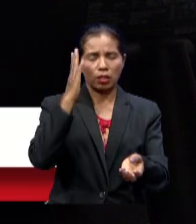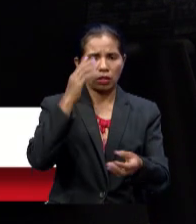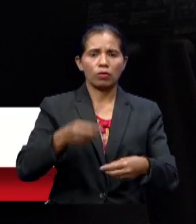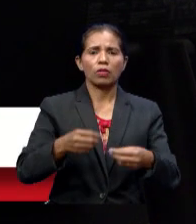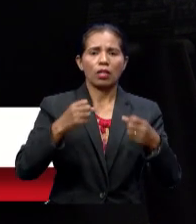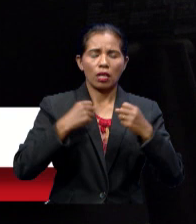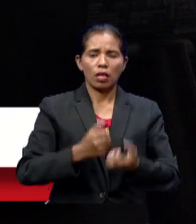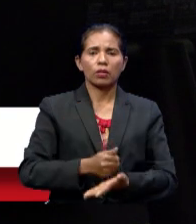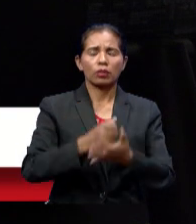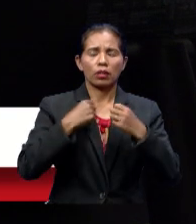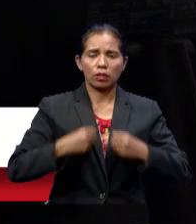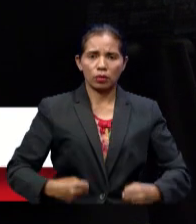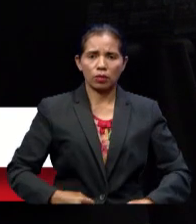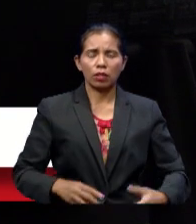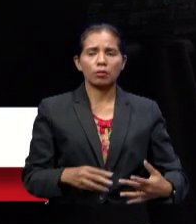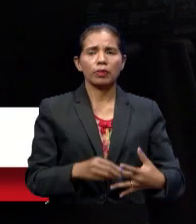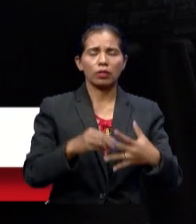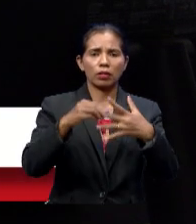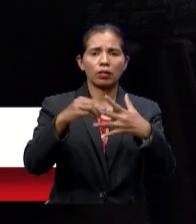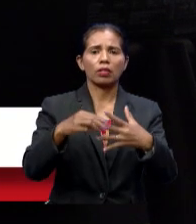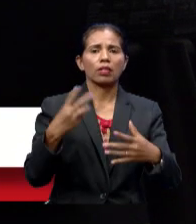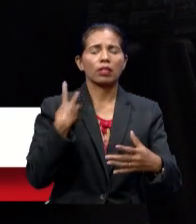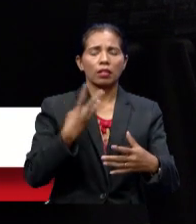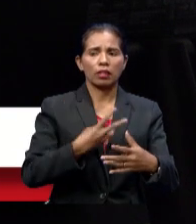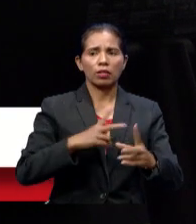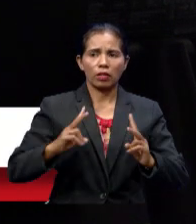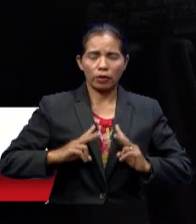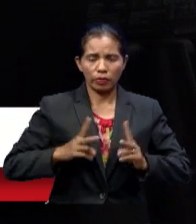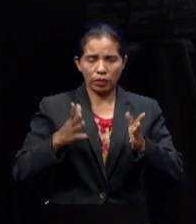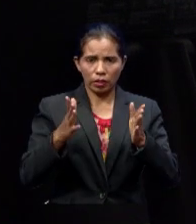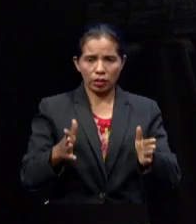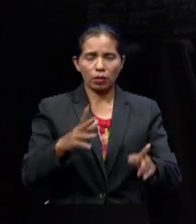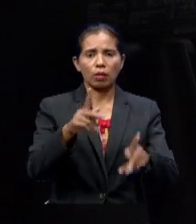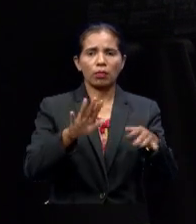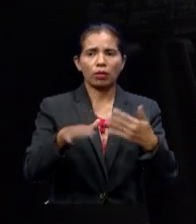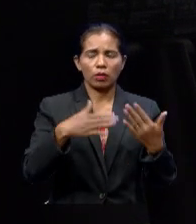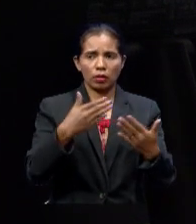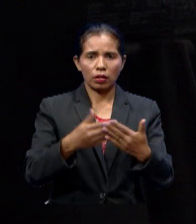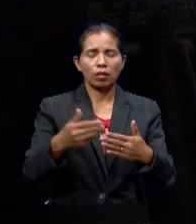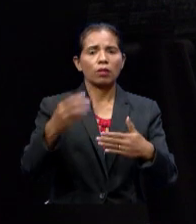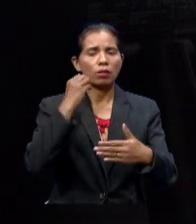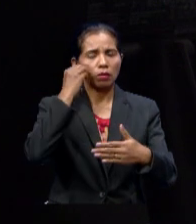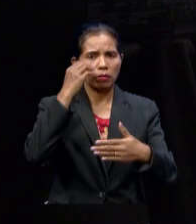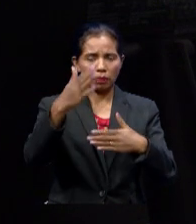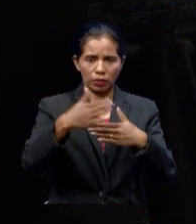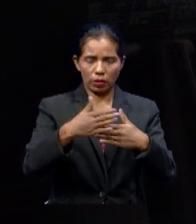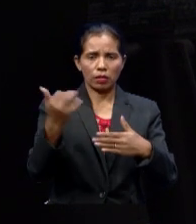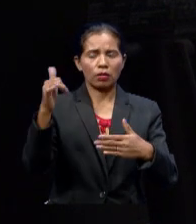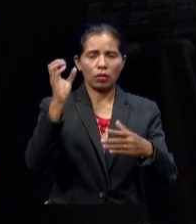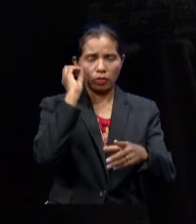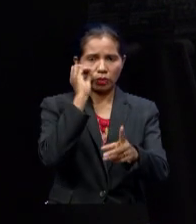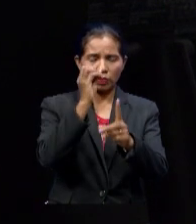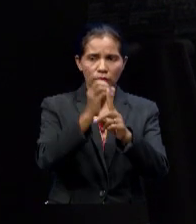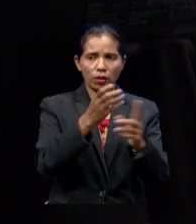saudi especializado ba hija itenenian veteranos nomos hija comunidade ni bema hila besi kenaba ama objetivo at